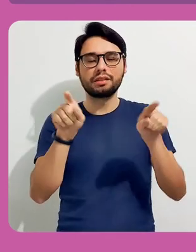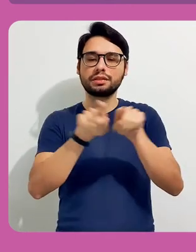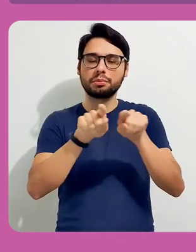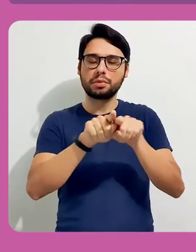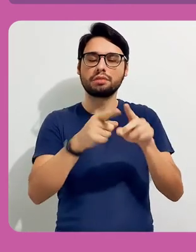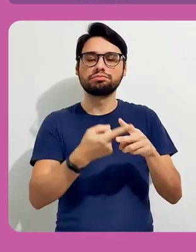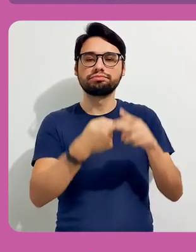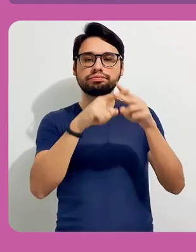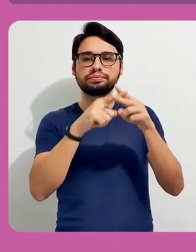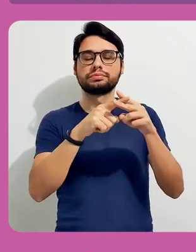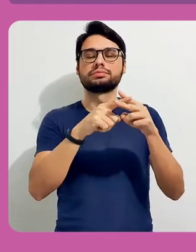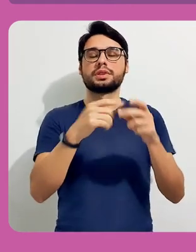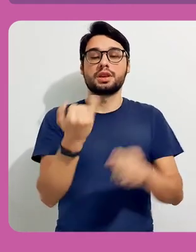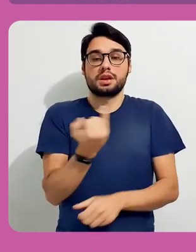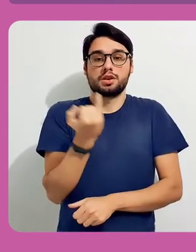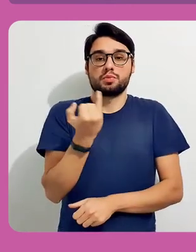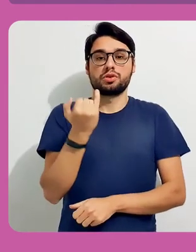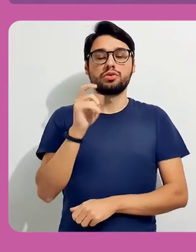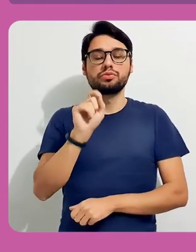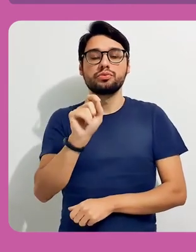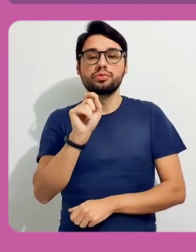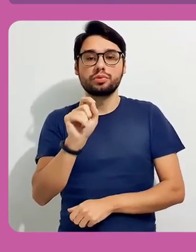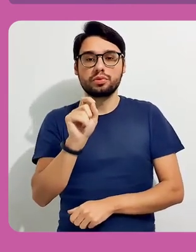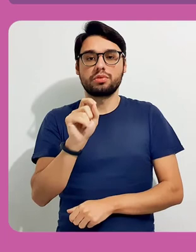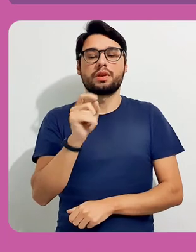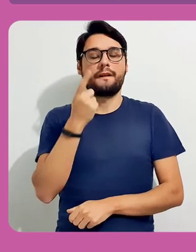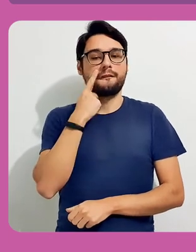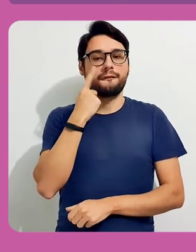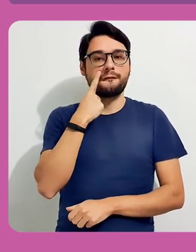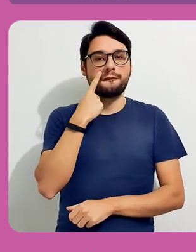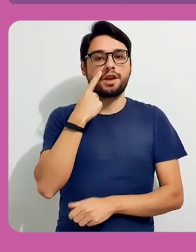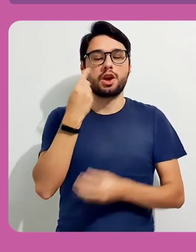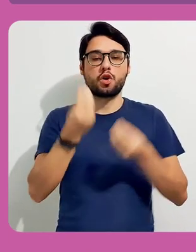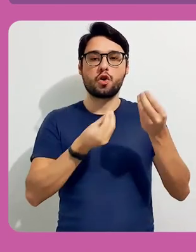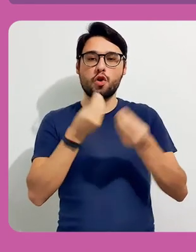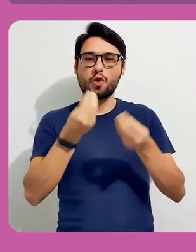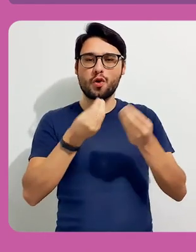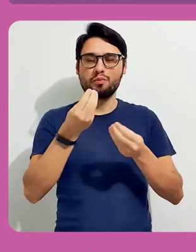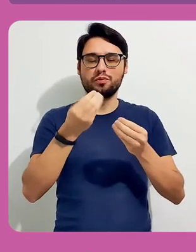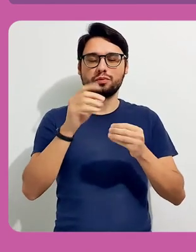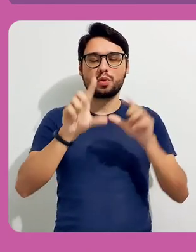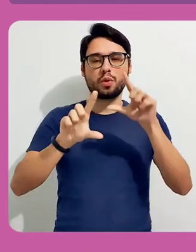opções. O importante aqui é ver como que fica a opção